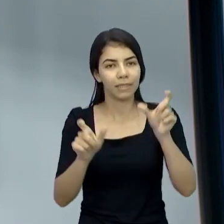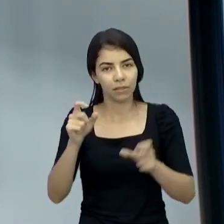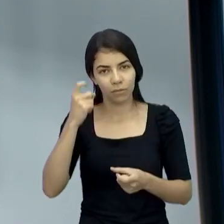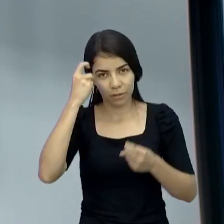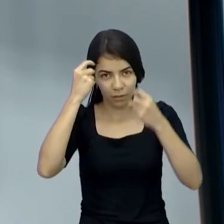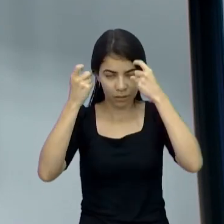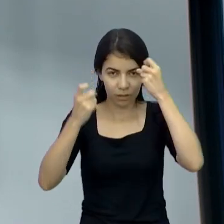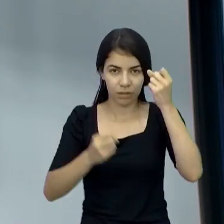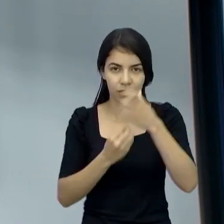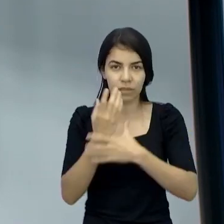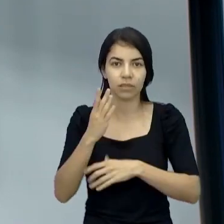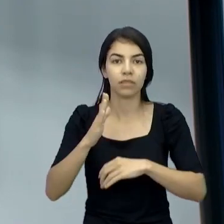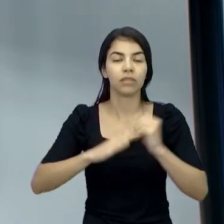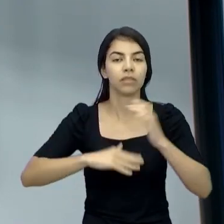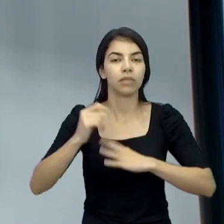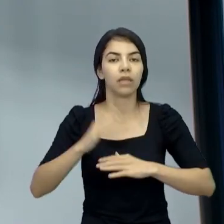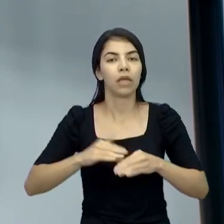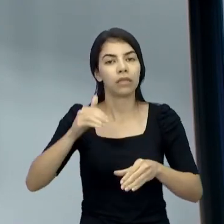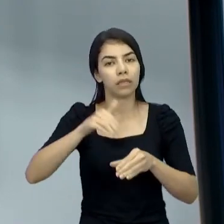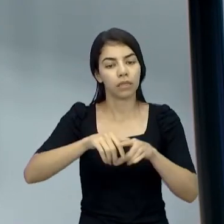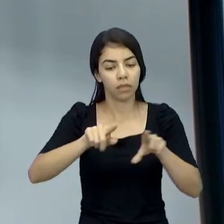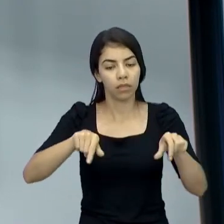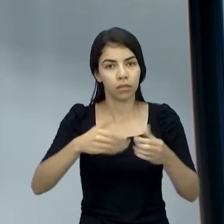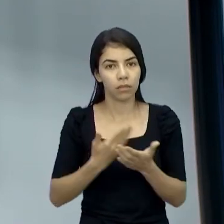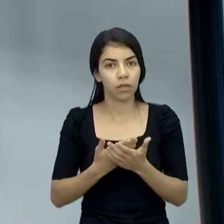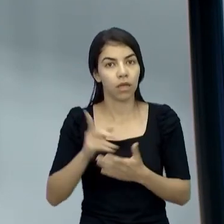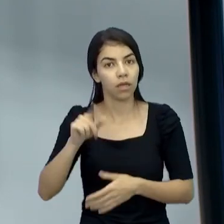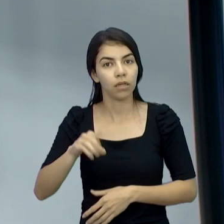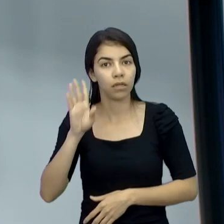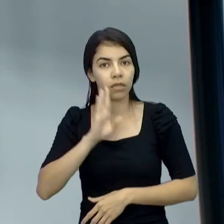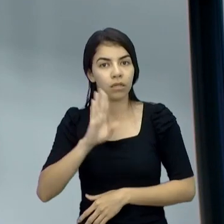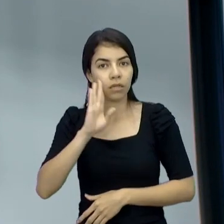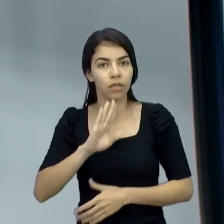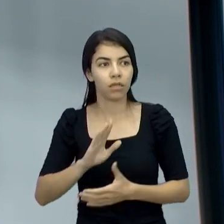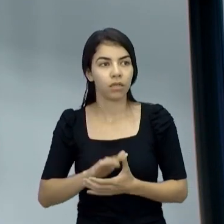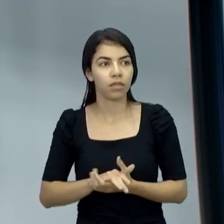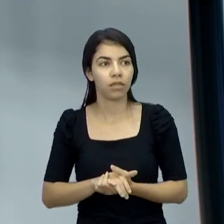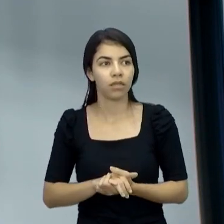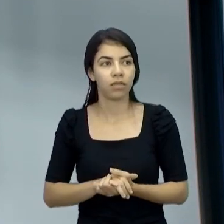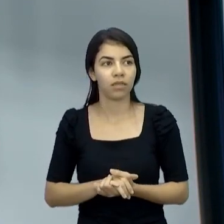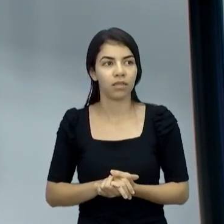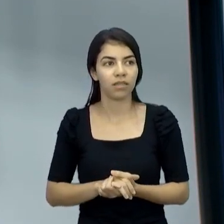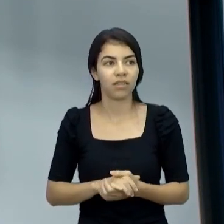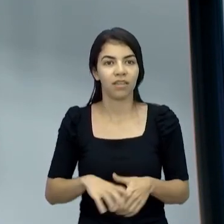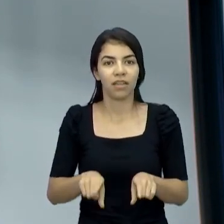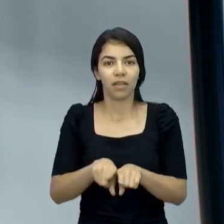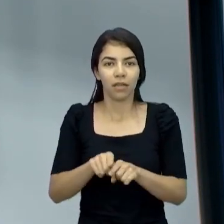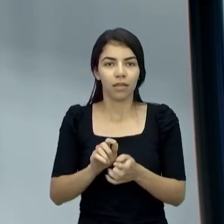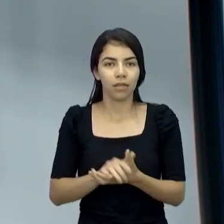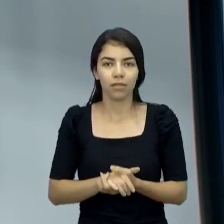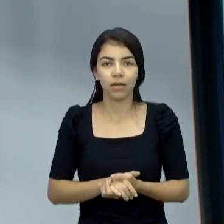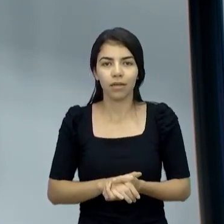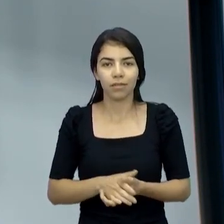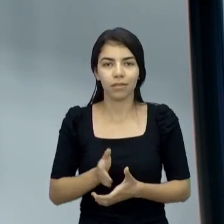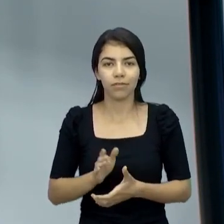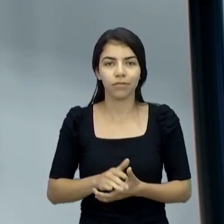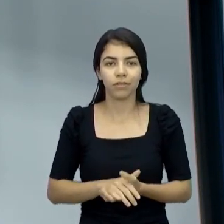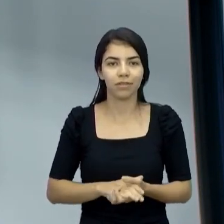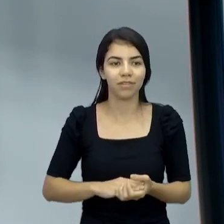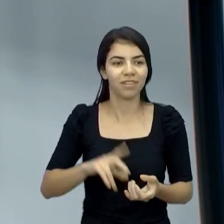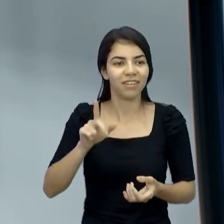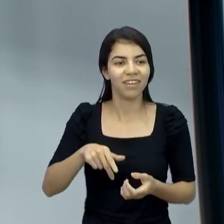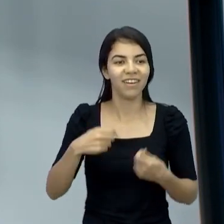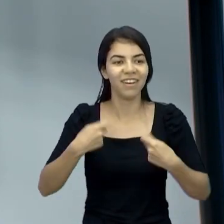ele está dentro da sala de aula. Então é muito legal. Você diz assim, precisamos fazer tal coisa. O que a gente